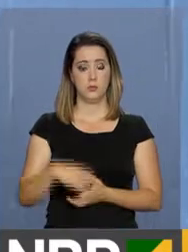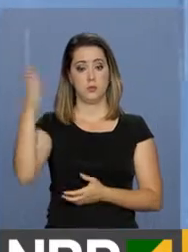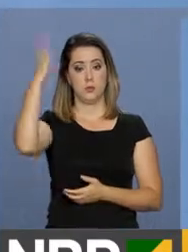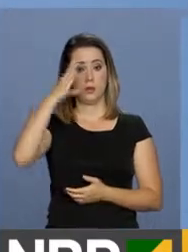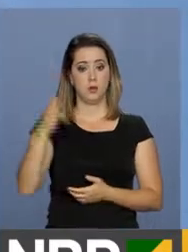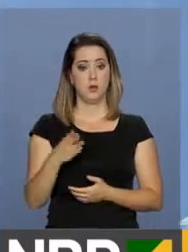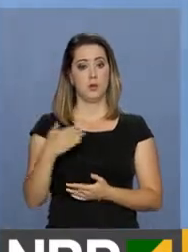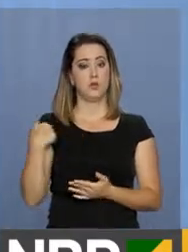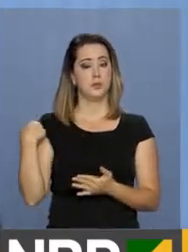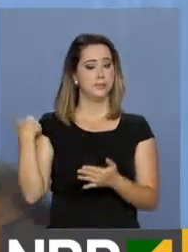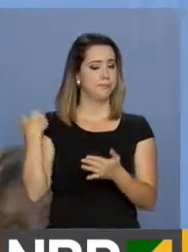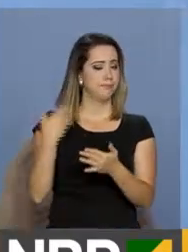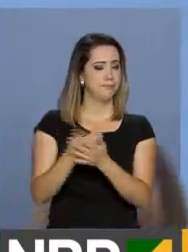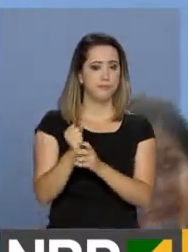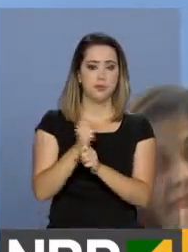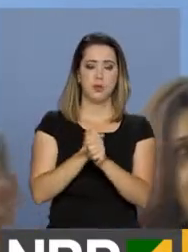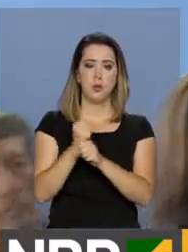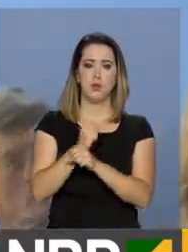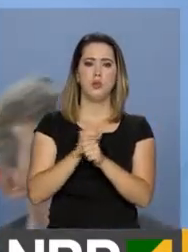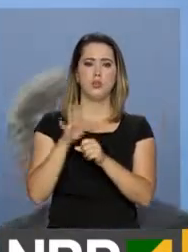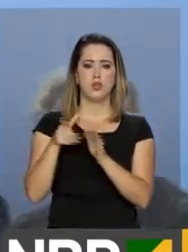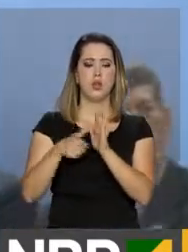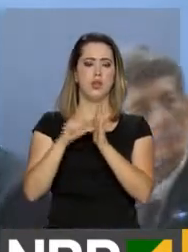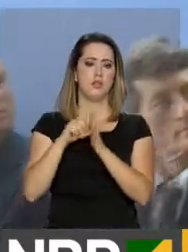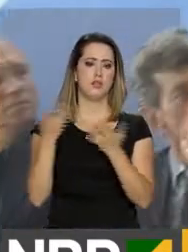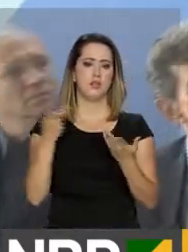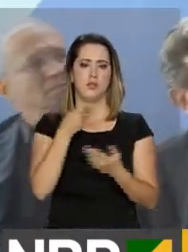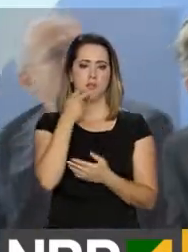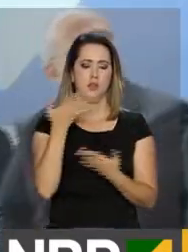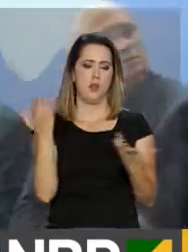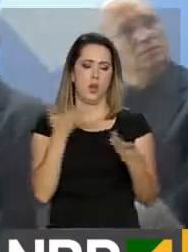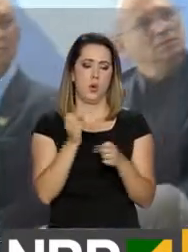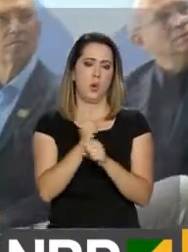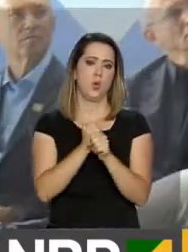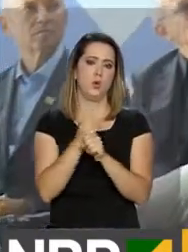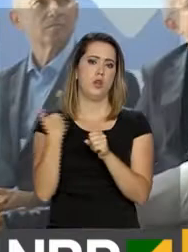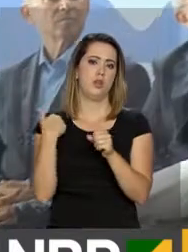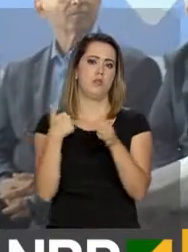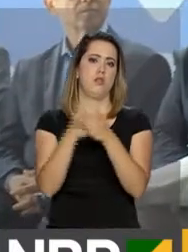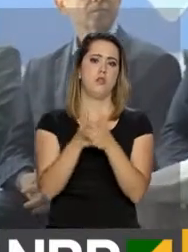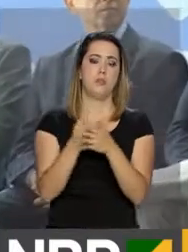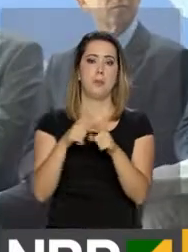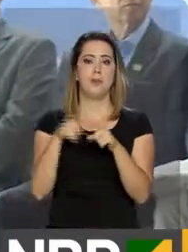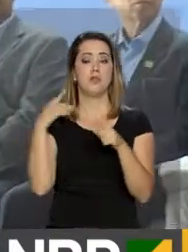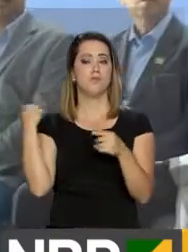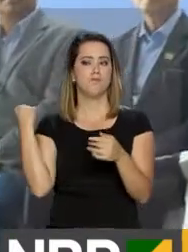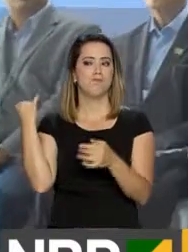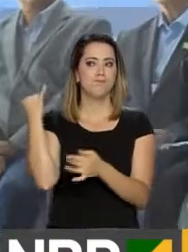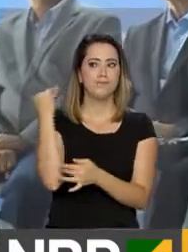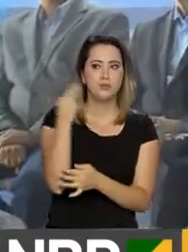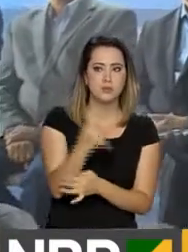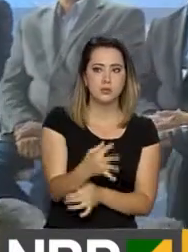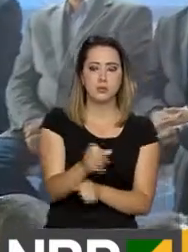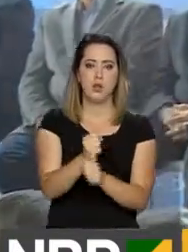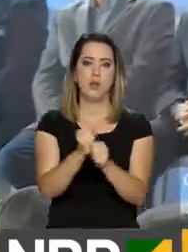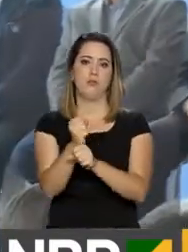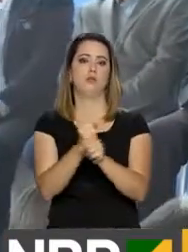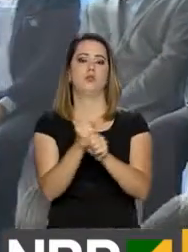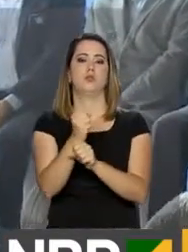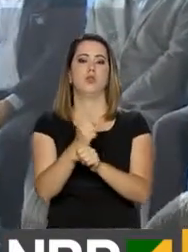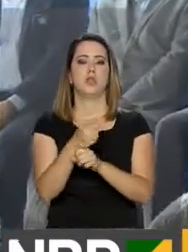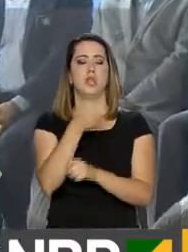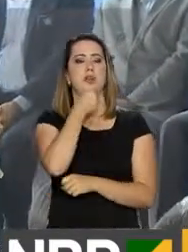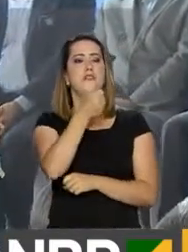O Brasil nos últimos anos, e durante muitos anos, não vou falar só dos últimos anos, mas durante muitos anos, o discurso